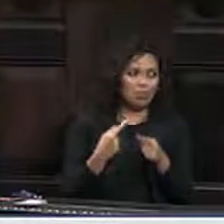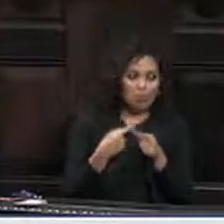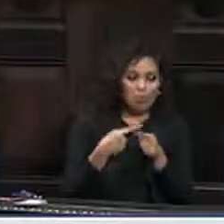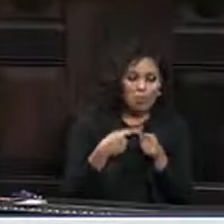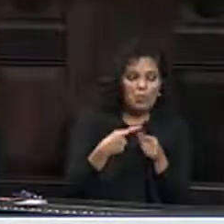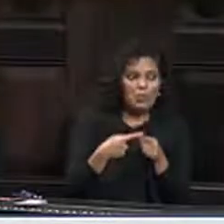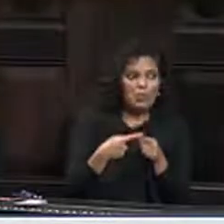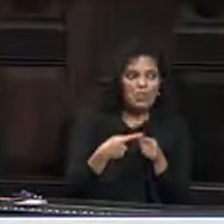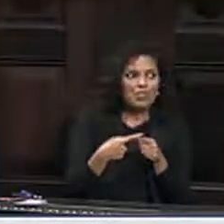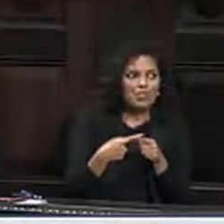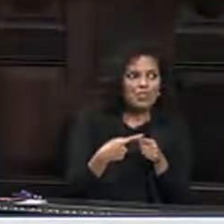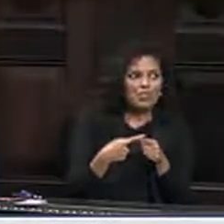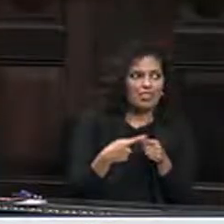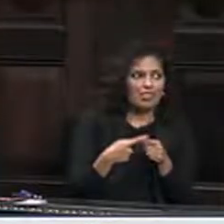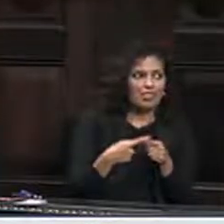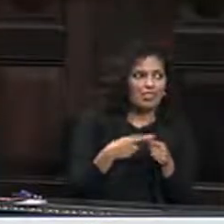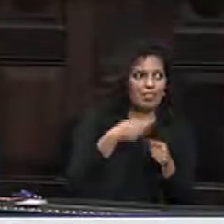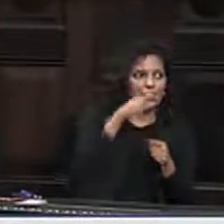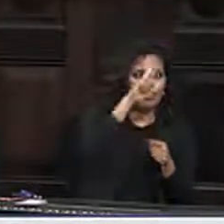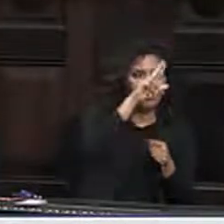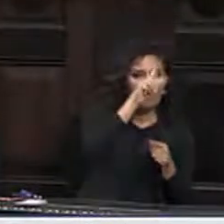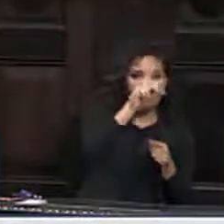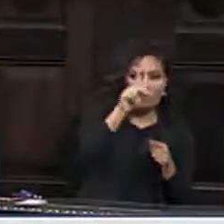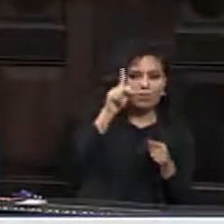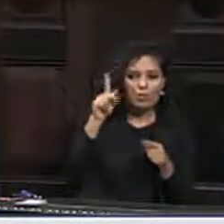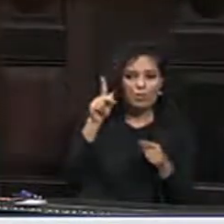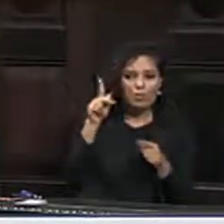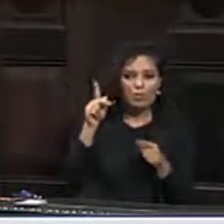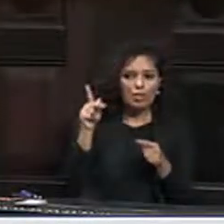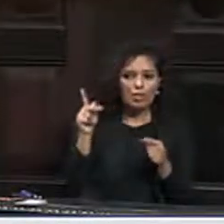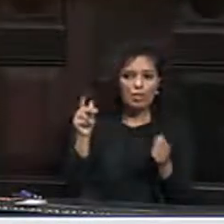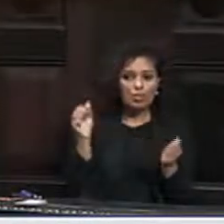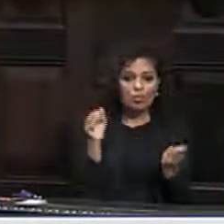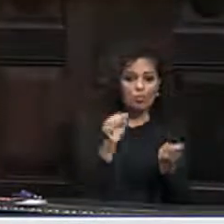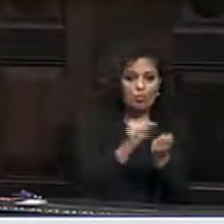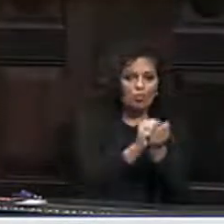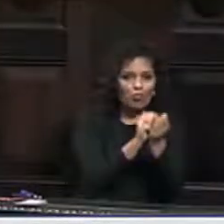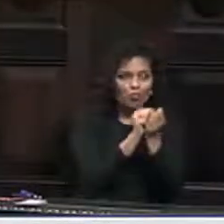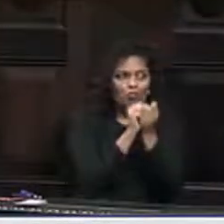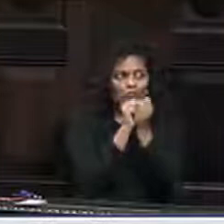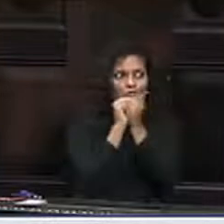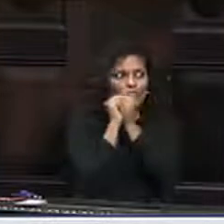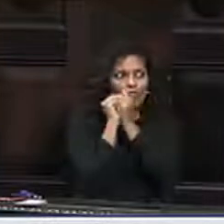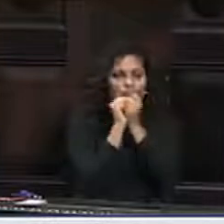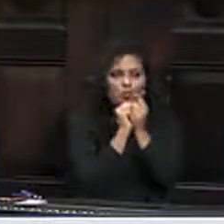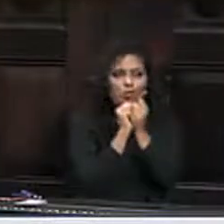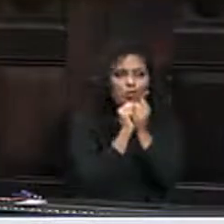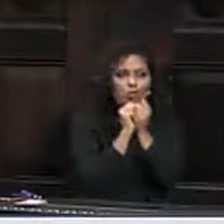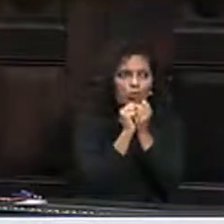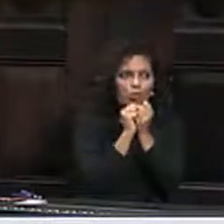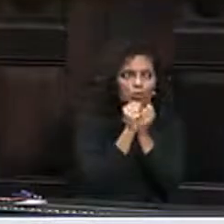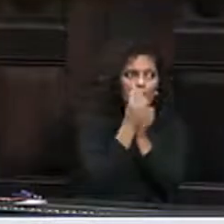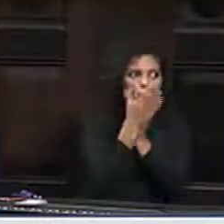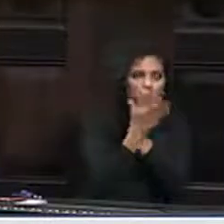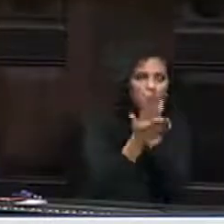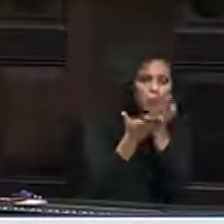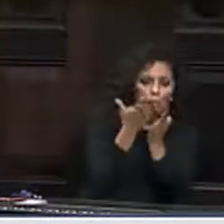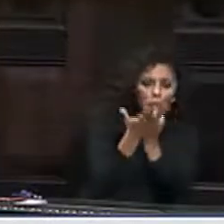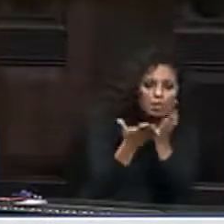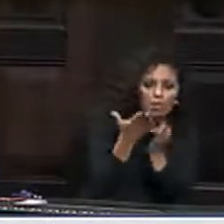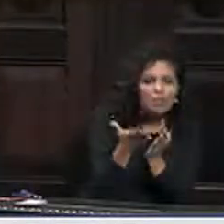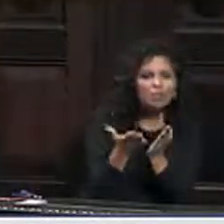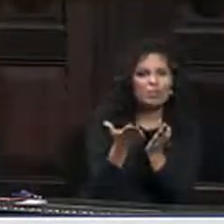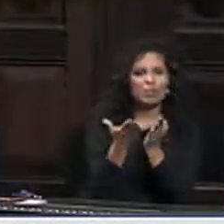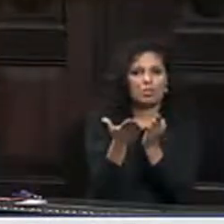institucional, não que tivesse no jogo formal, mas institucionalmente, para que não houvesse